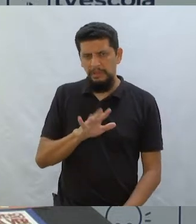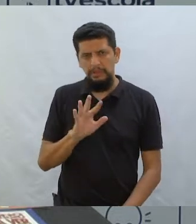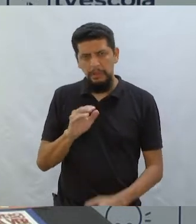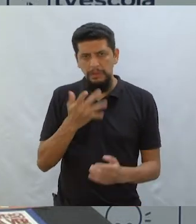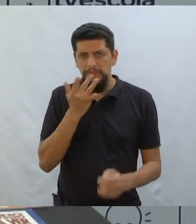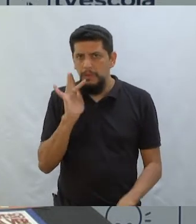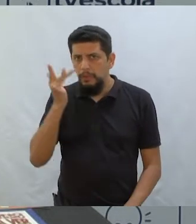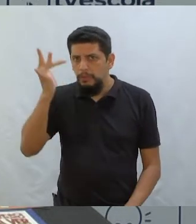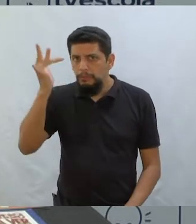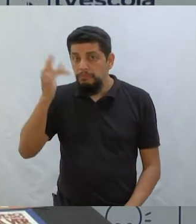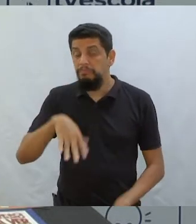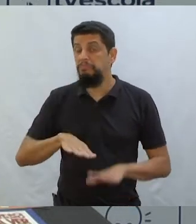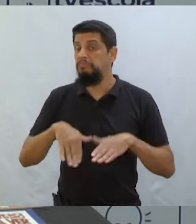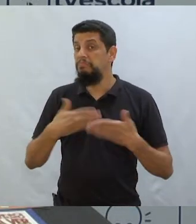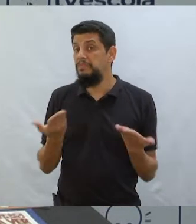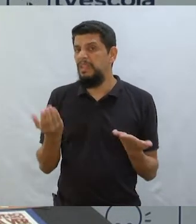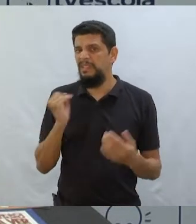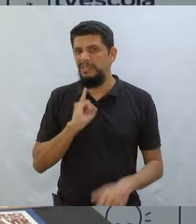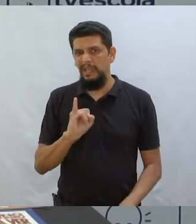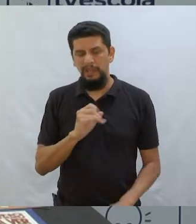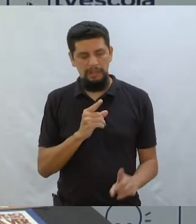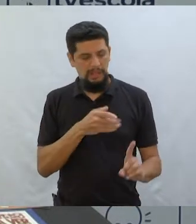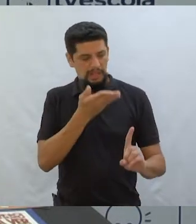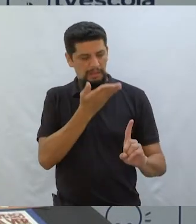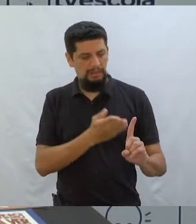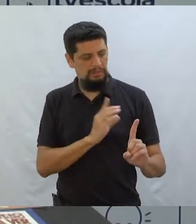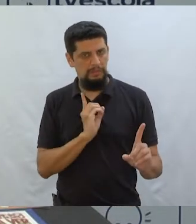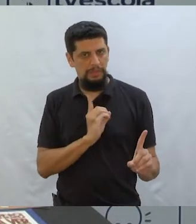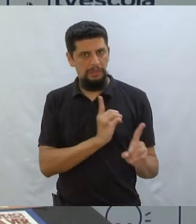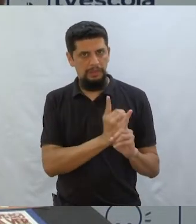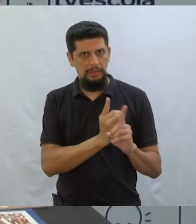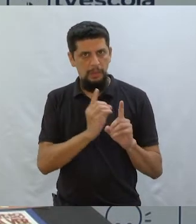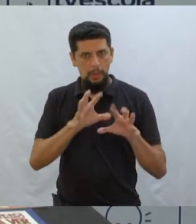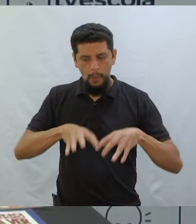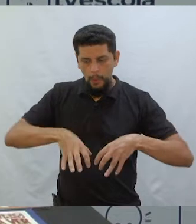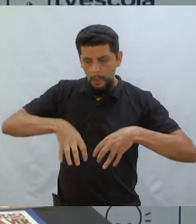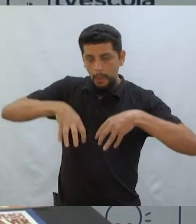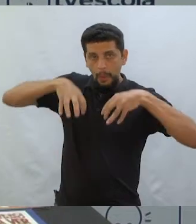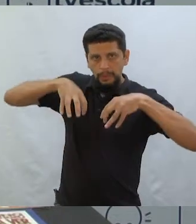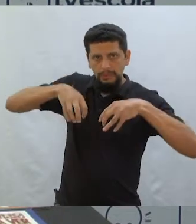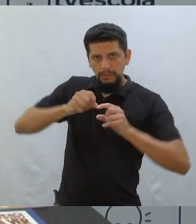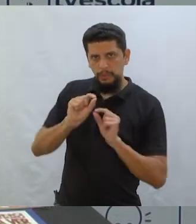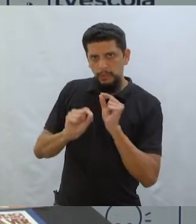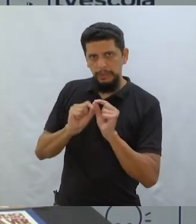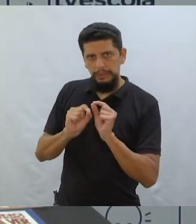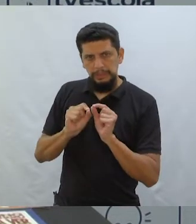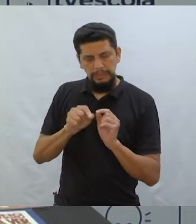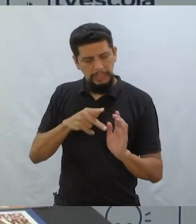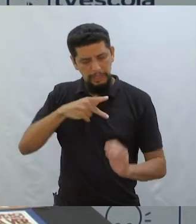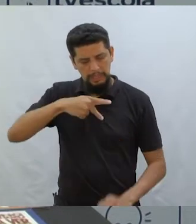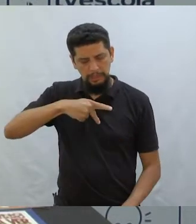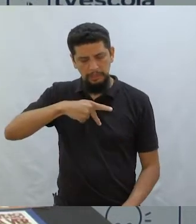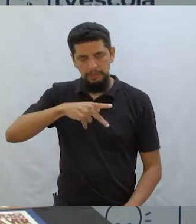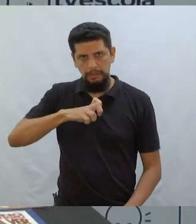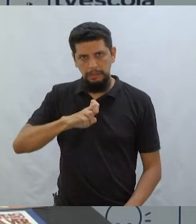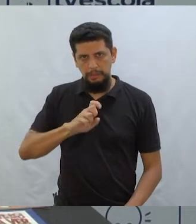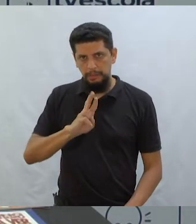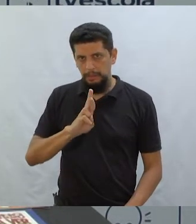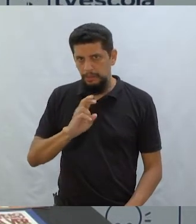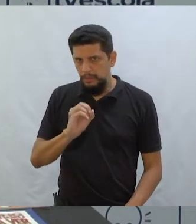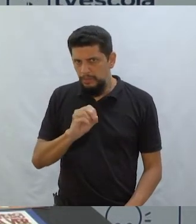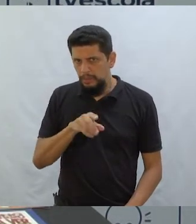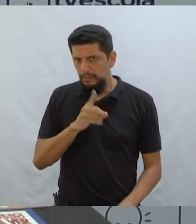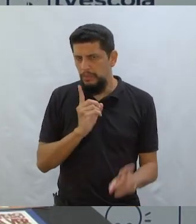vai ser algum tesouro Será que ele vai encontrar Fantasmas O que será que Pedrinho vai